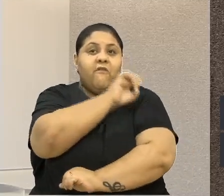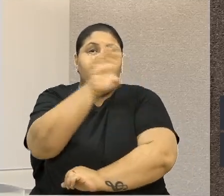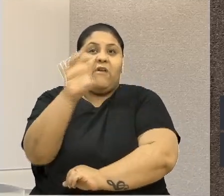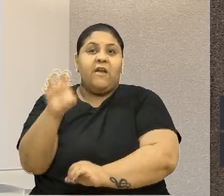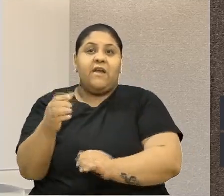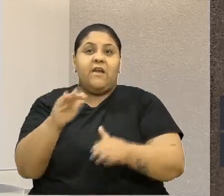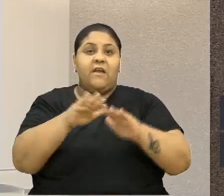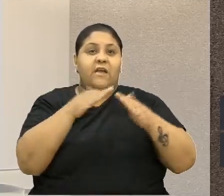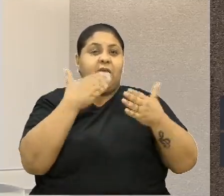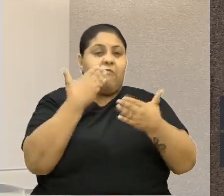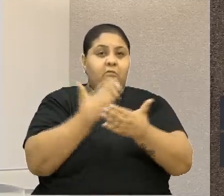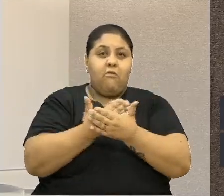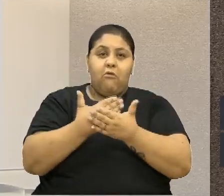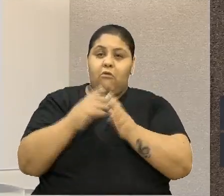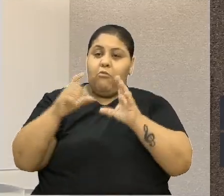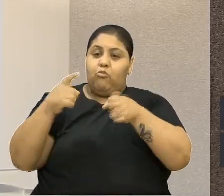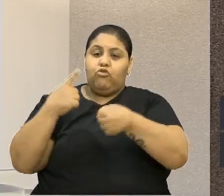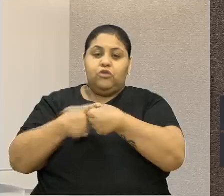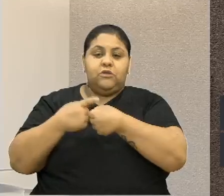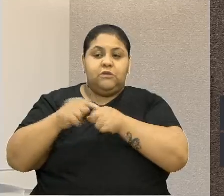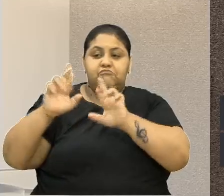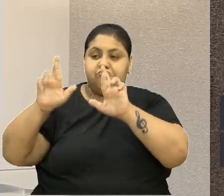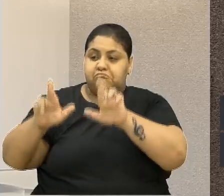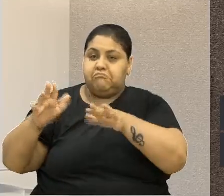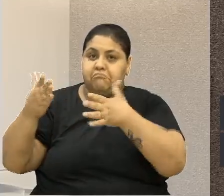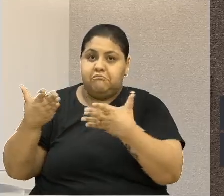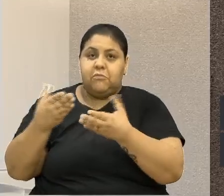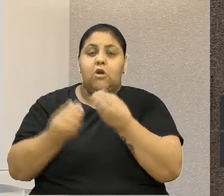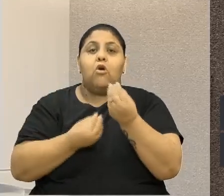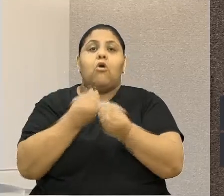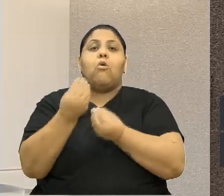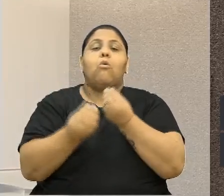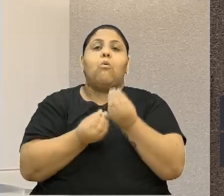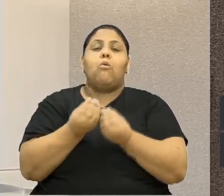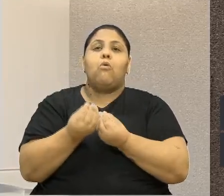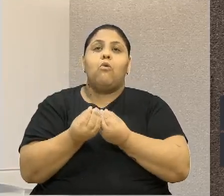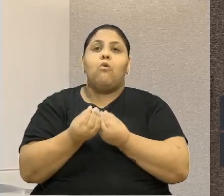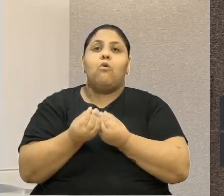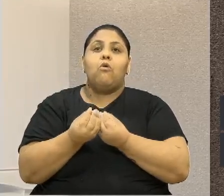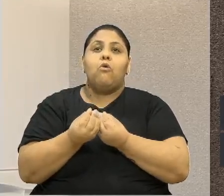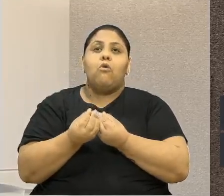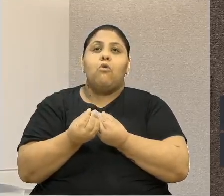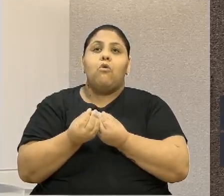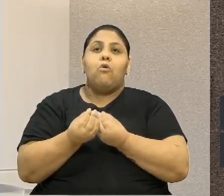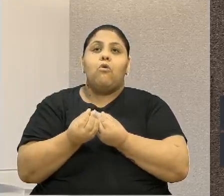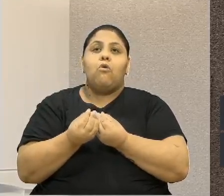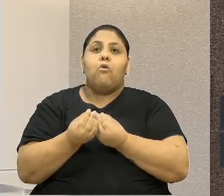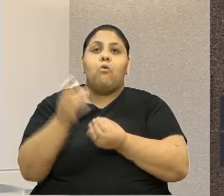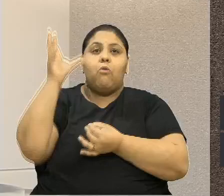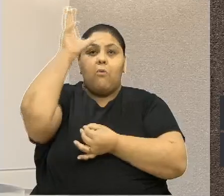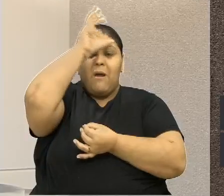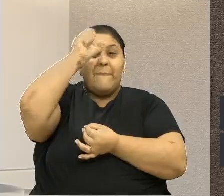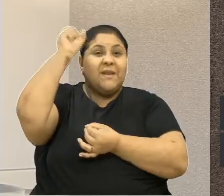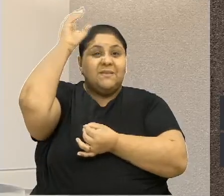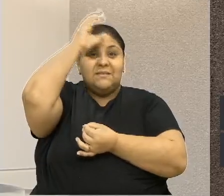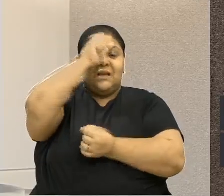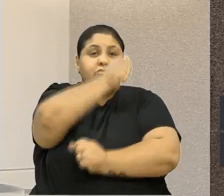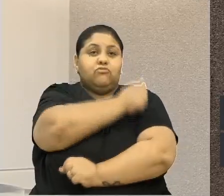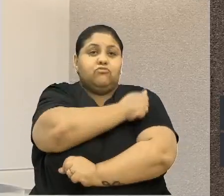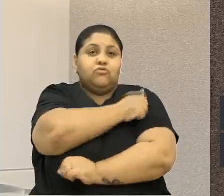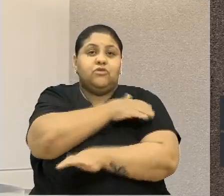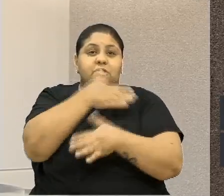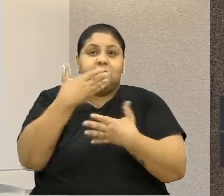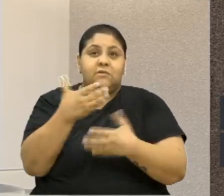por cidade inteira ou por região, por escola, como está o índice de aprendizado dos alunos por série. E